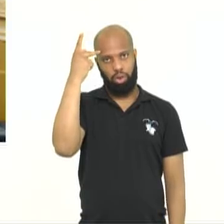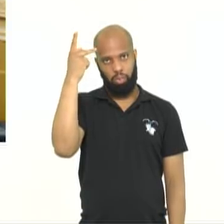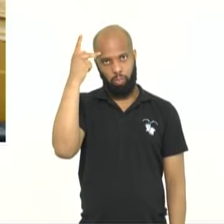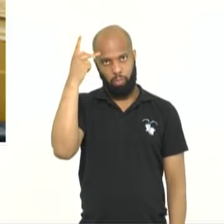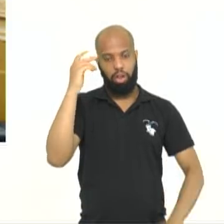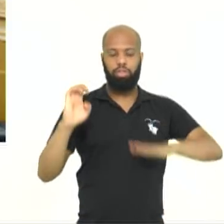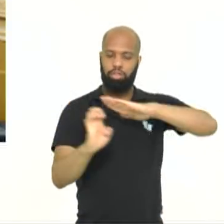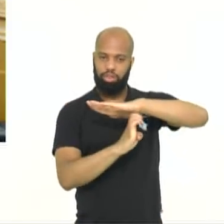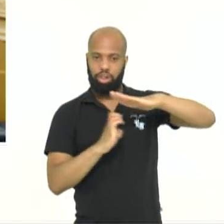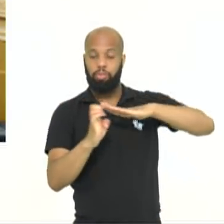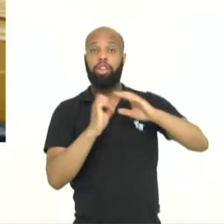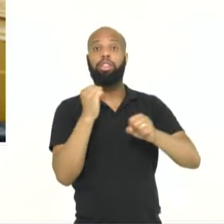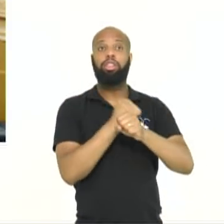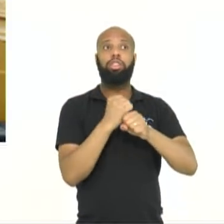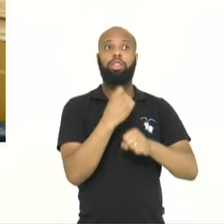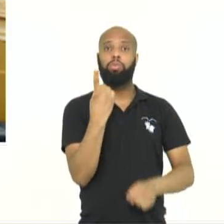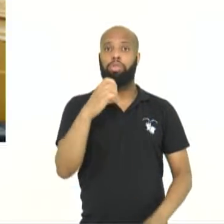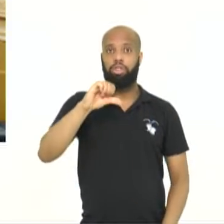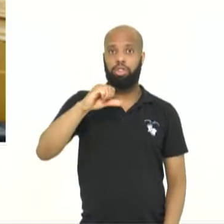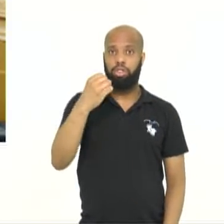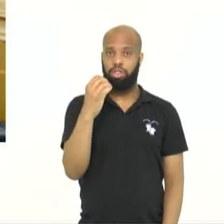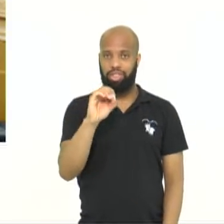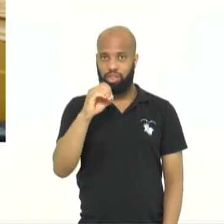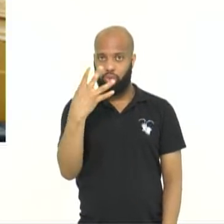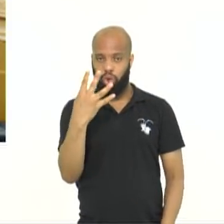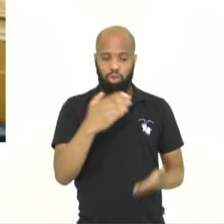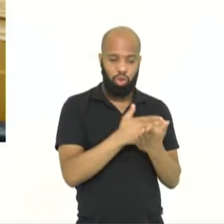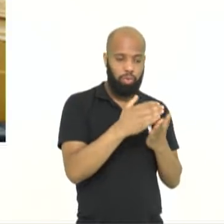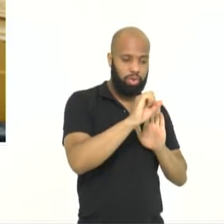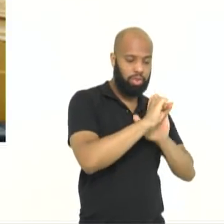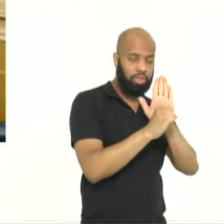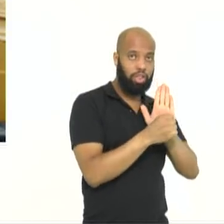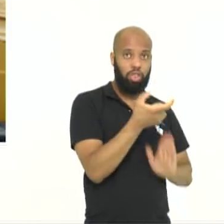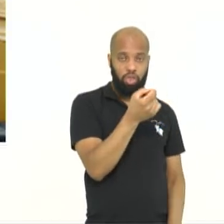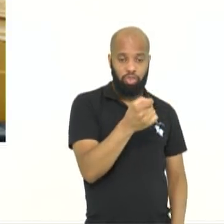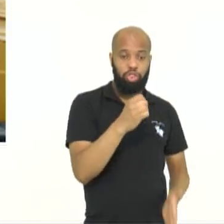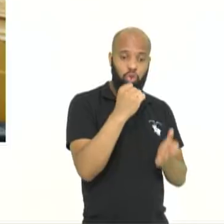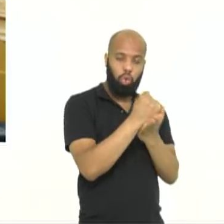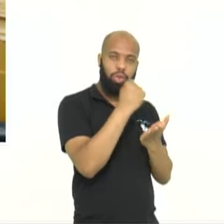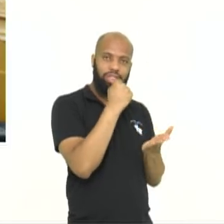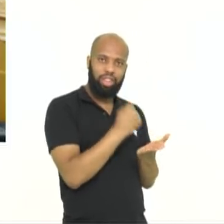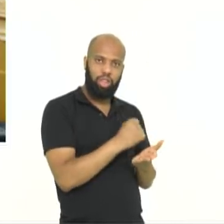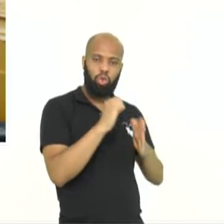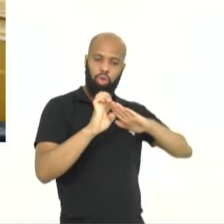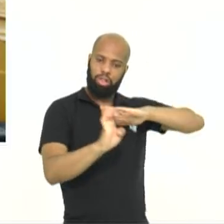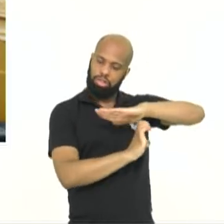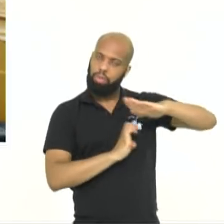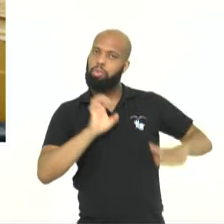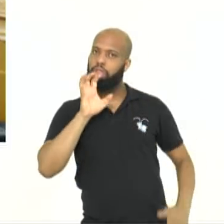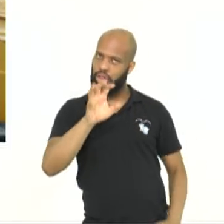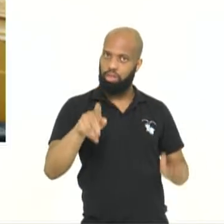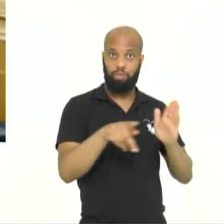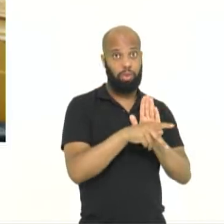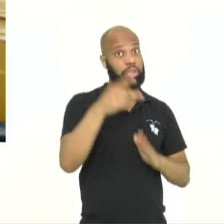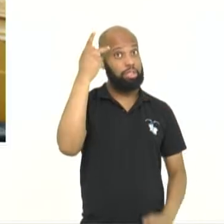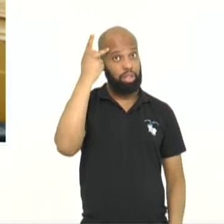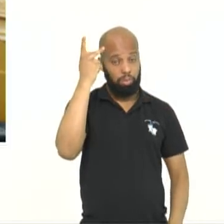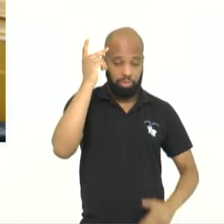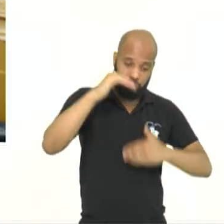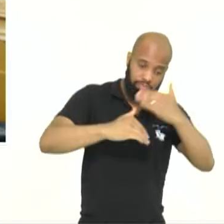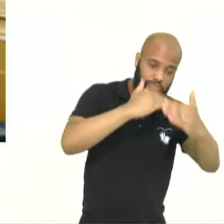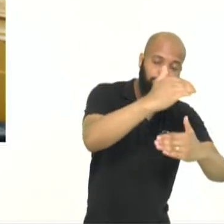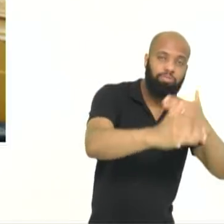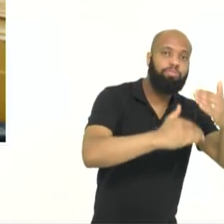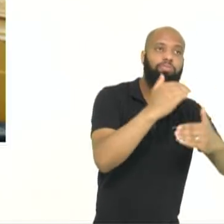de 1904, no início do século XX. A empresa contratada para desenvolver a obra